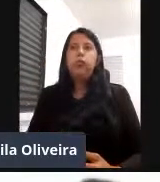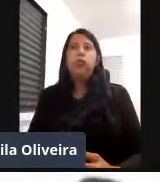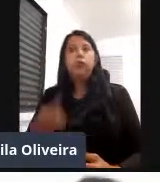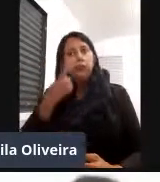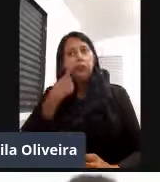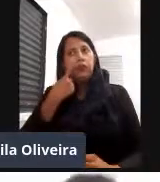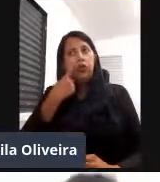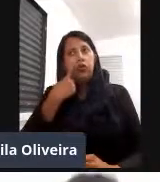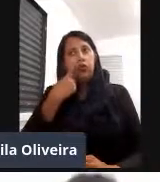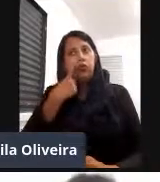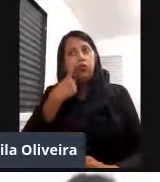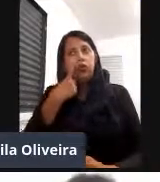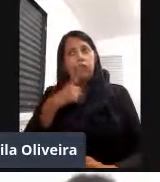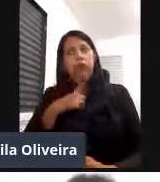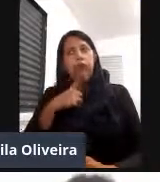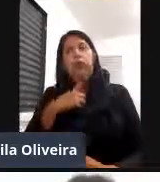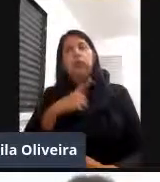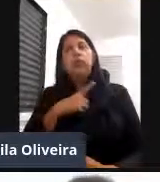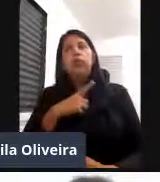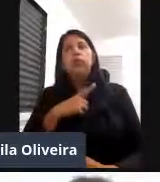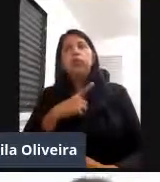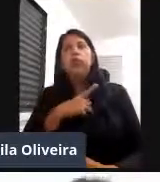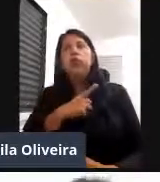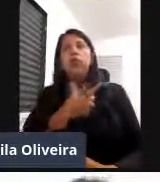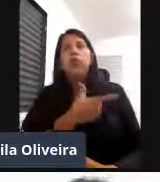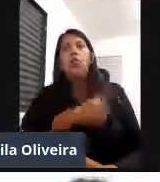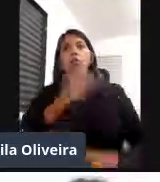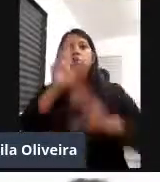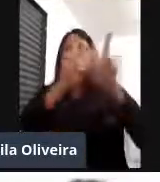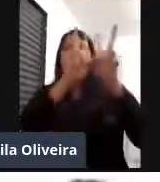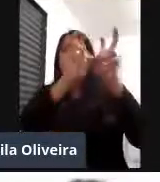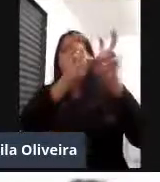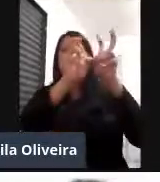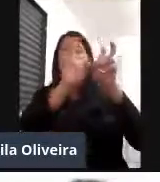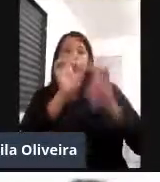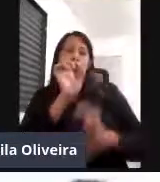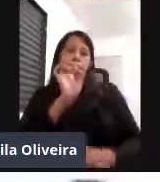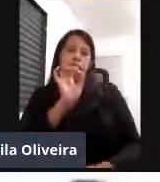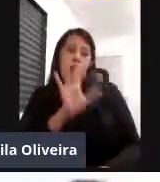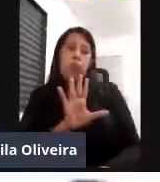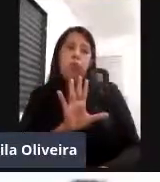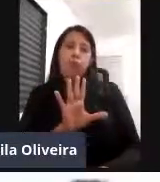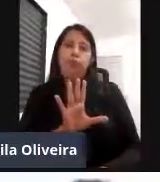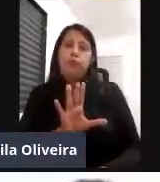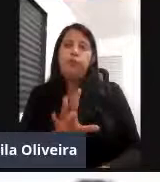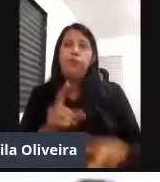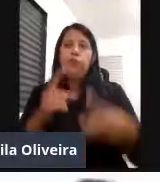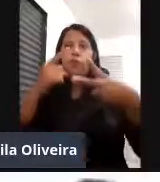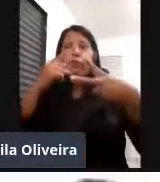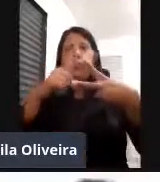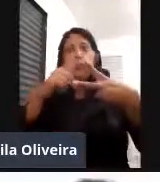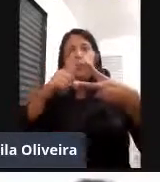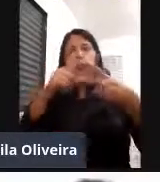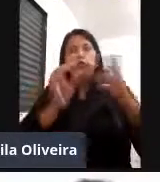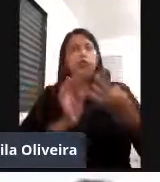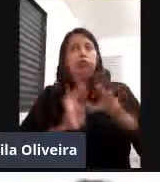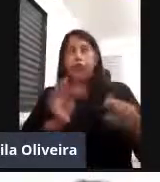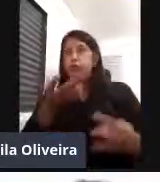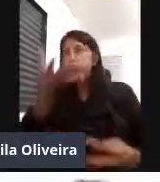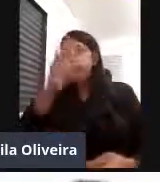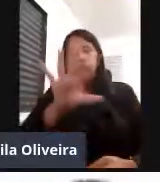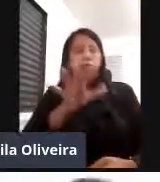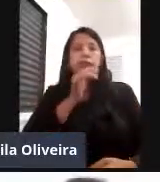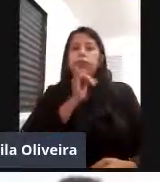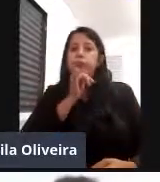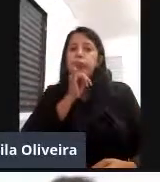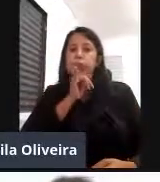Viu? Aí já vai trazer outros tipos de assunto aqui, dados governamentais, plataformas de dados abertos